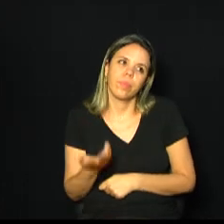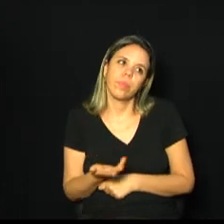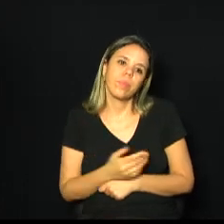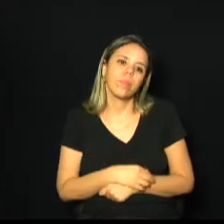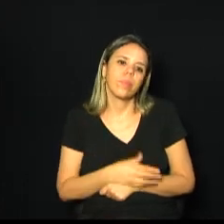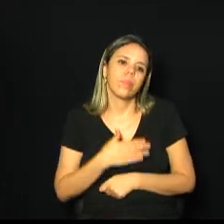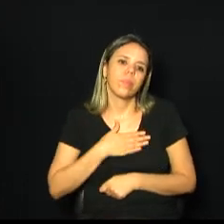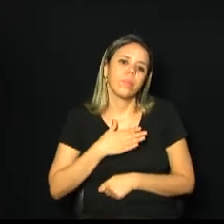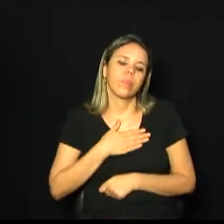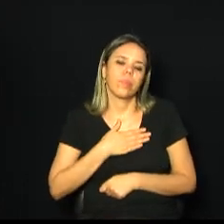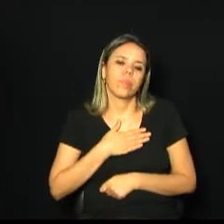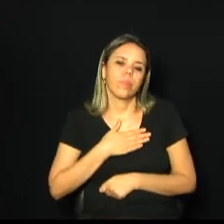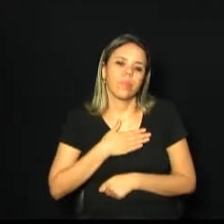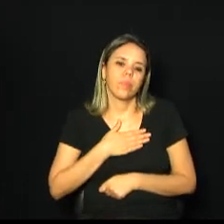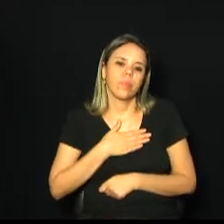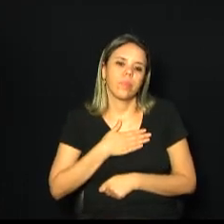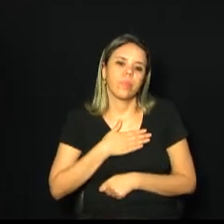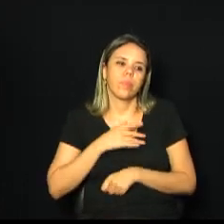meu camelô lá?